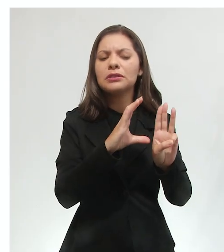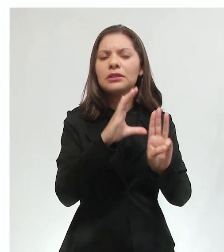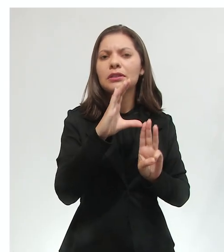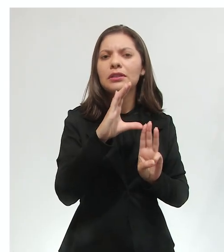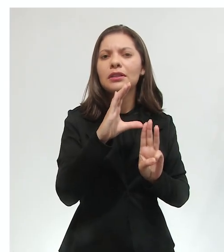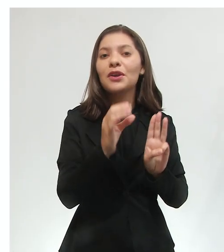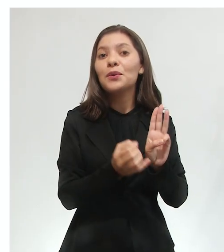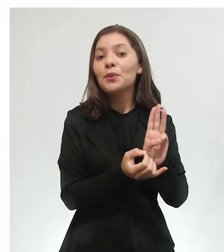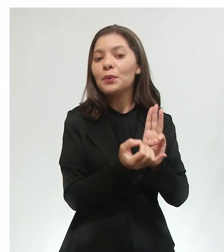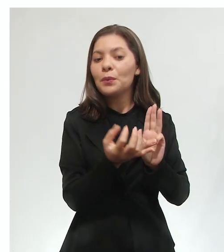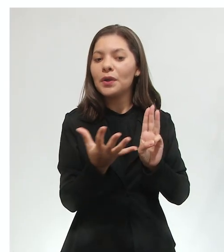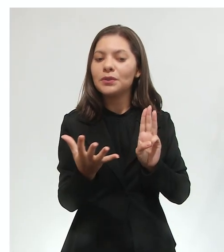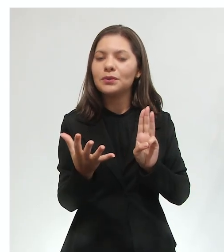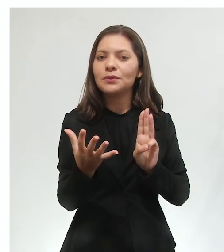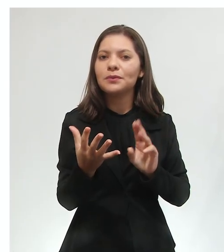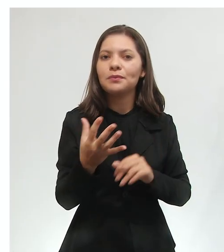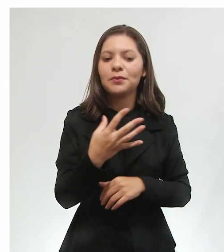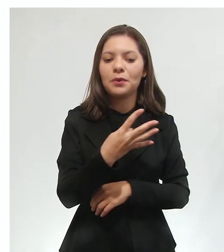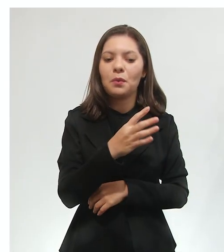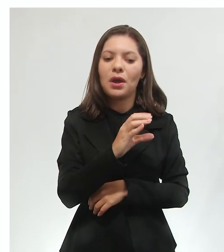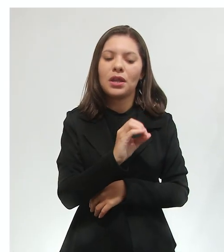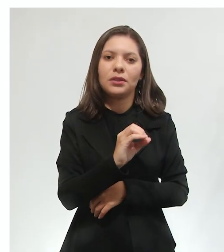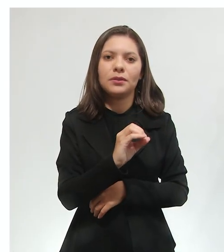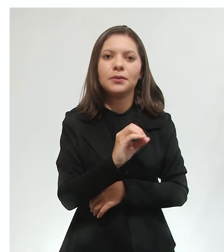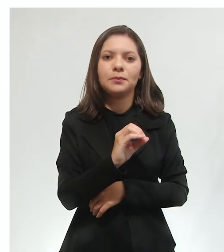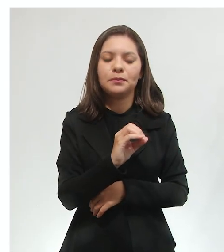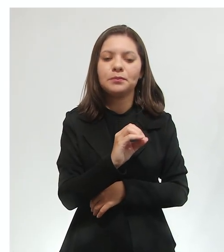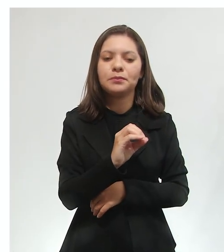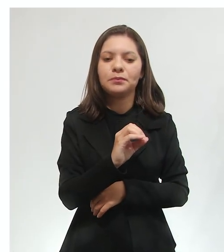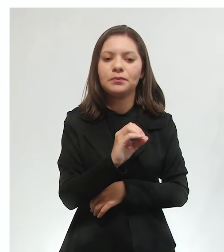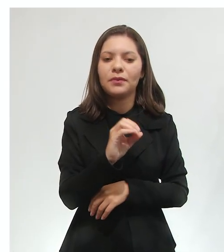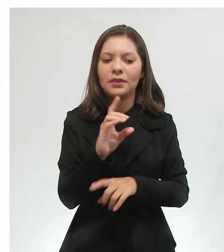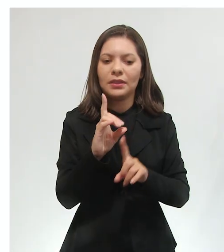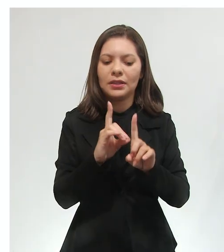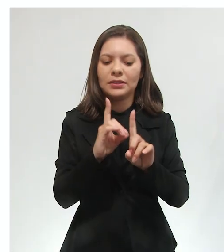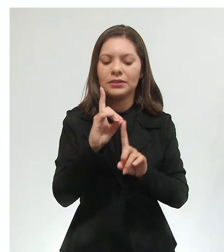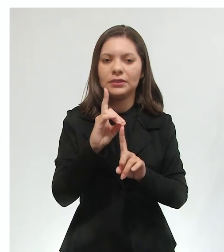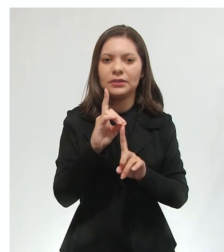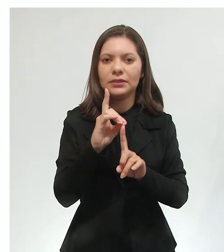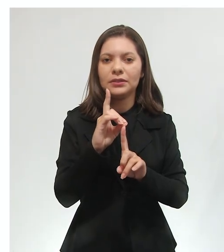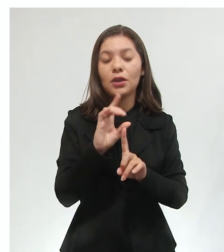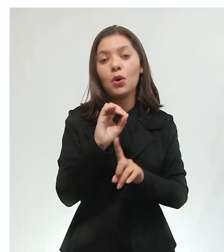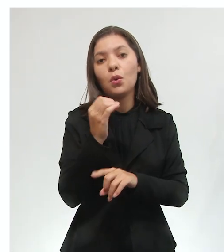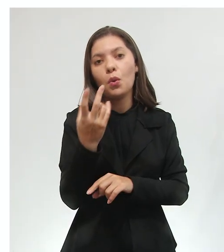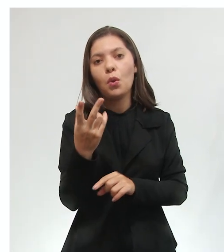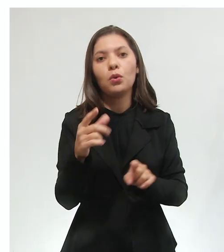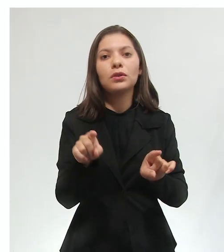são 40 dezenas ou são